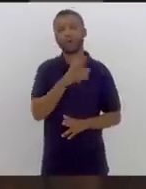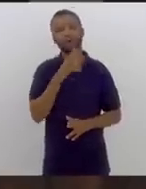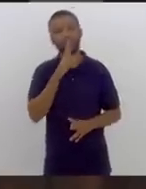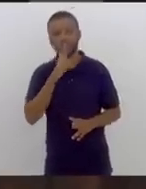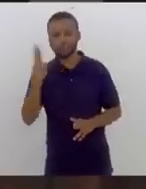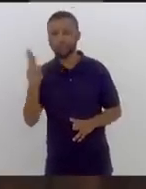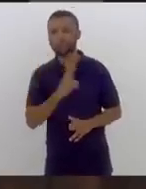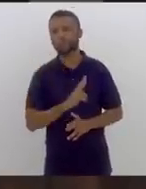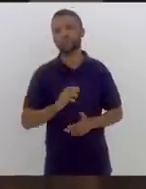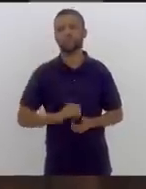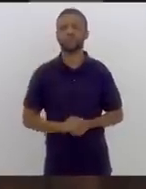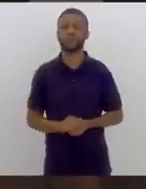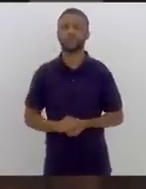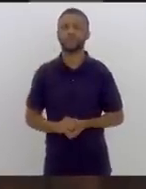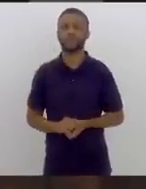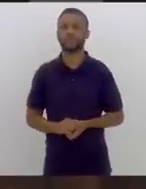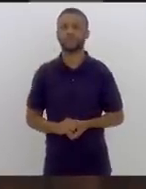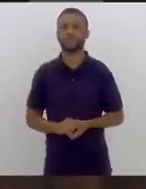respondesse